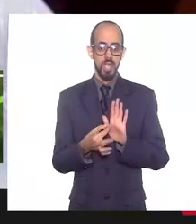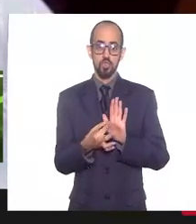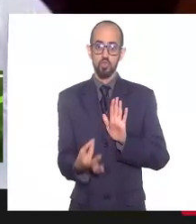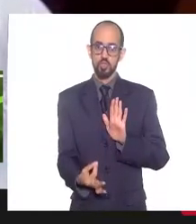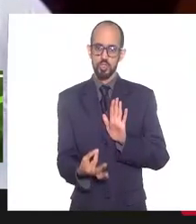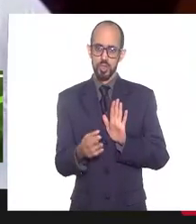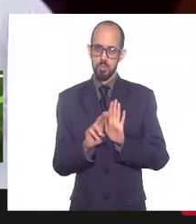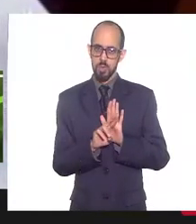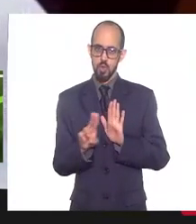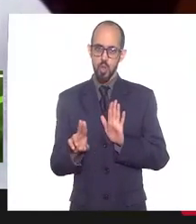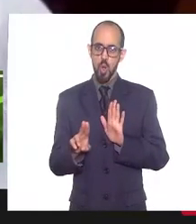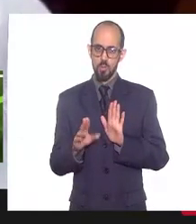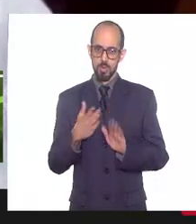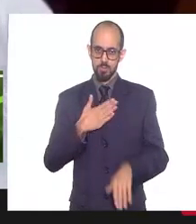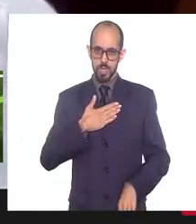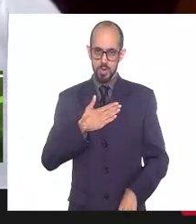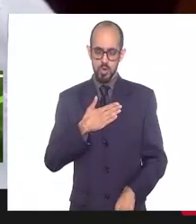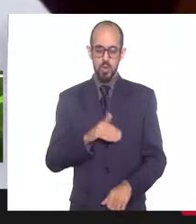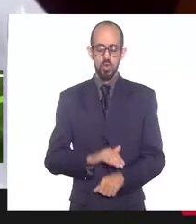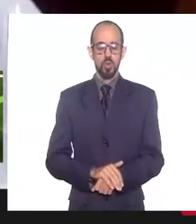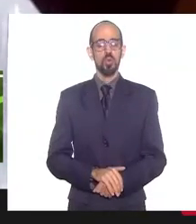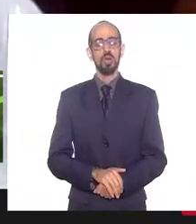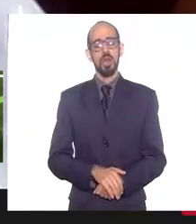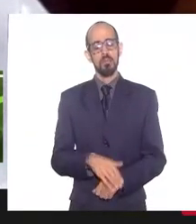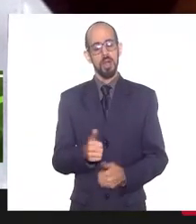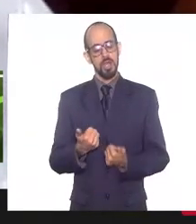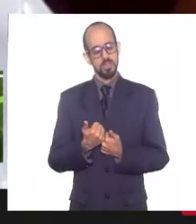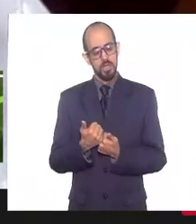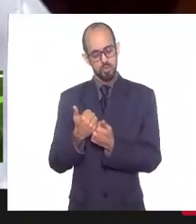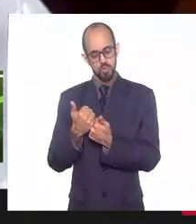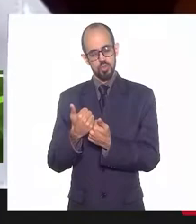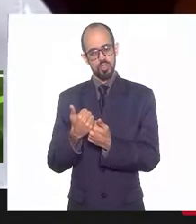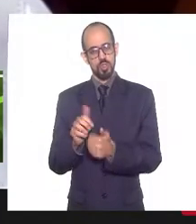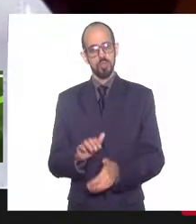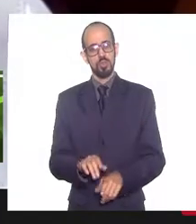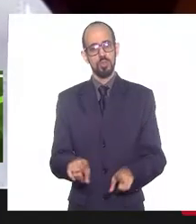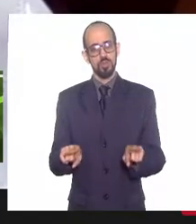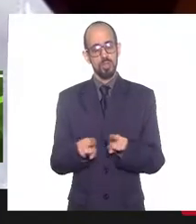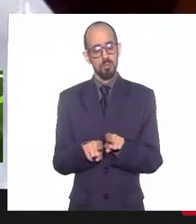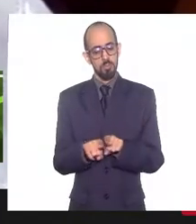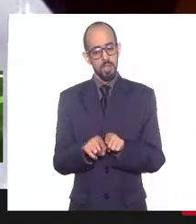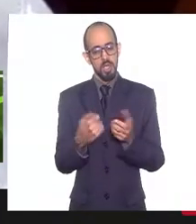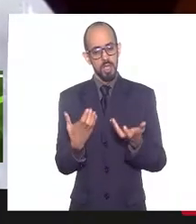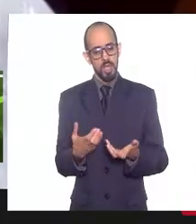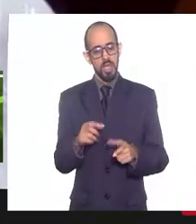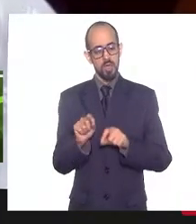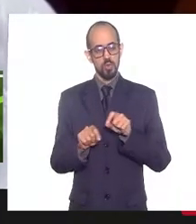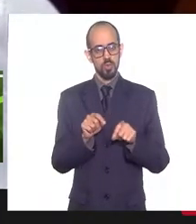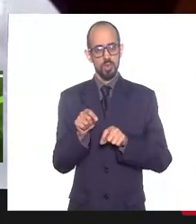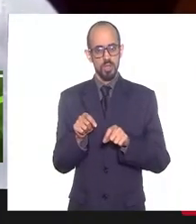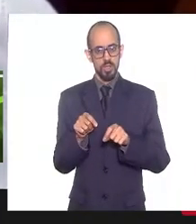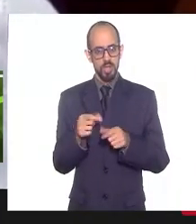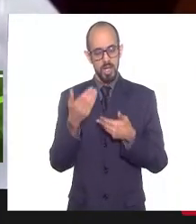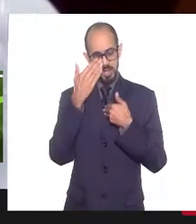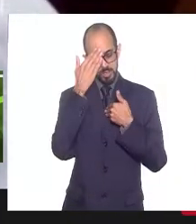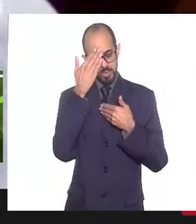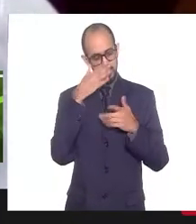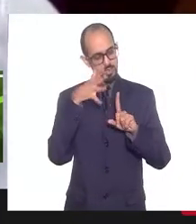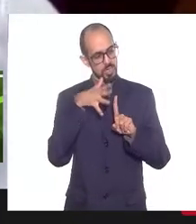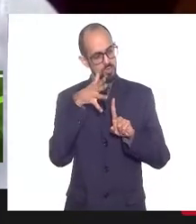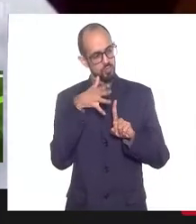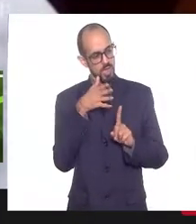essa CPI, para essa contribuição. E quero agradecer as falas